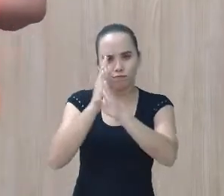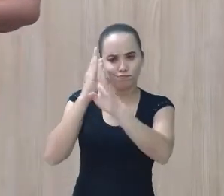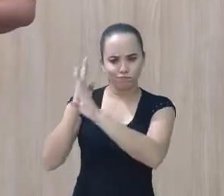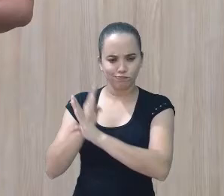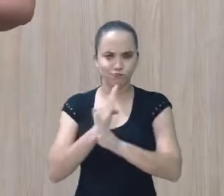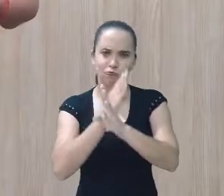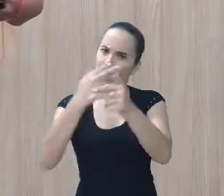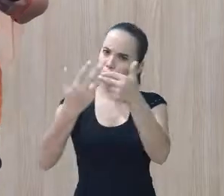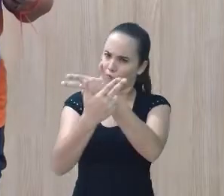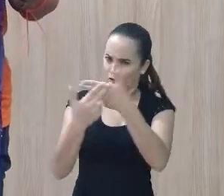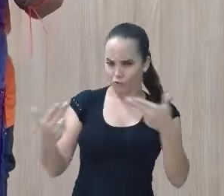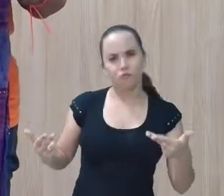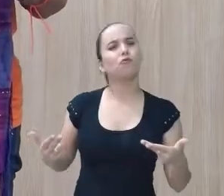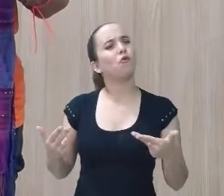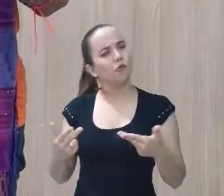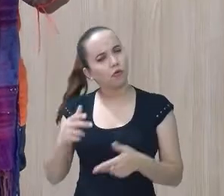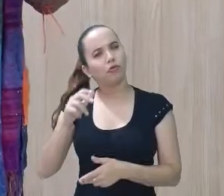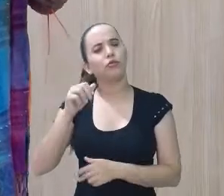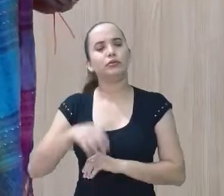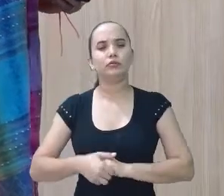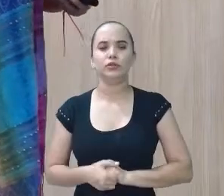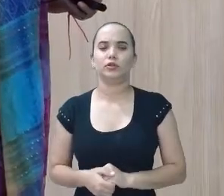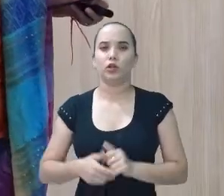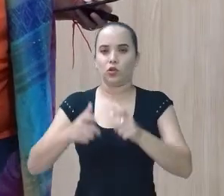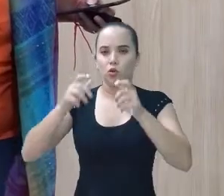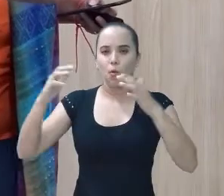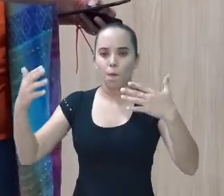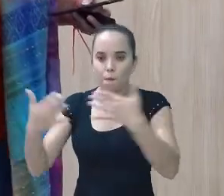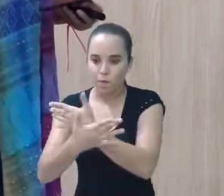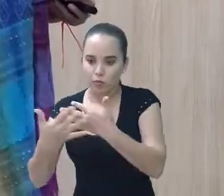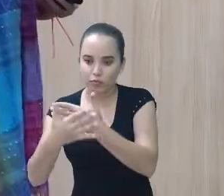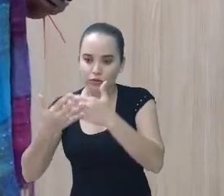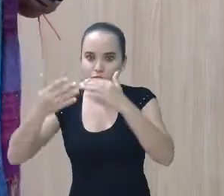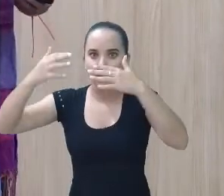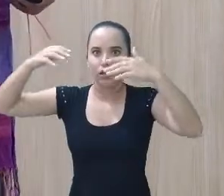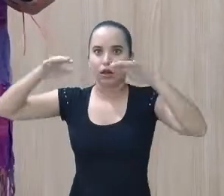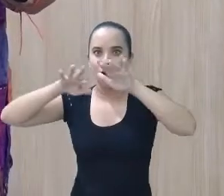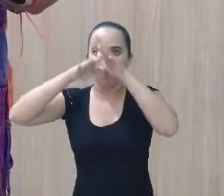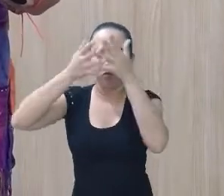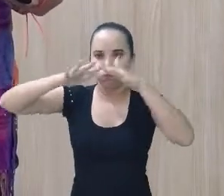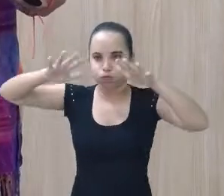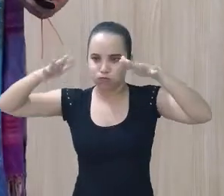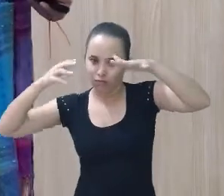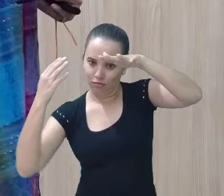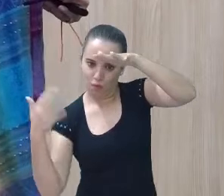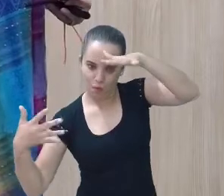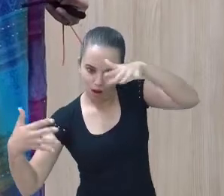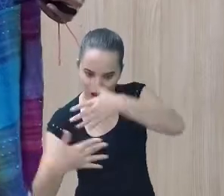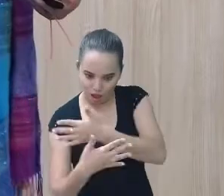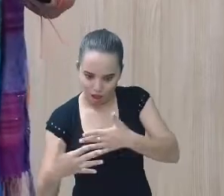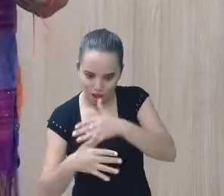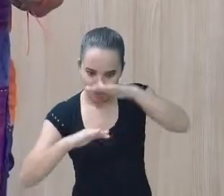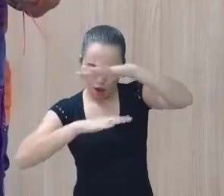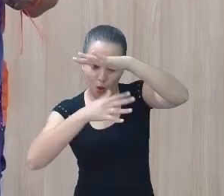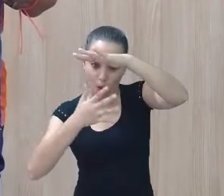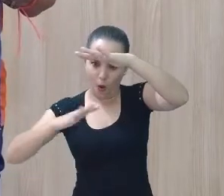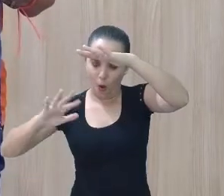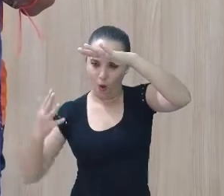aqueles artefatos, né, uma cidade inteira submersa, com